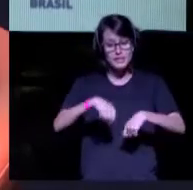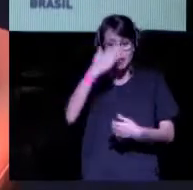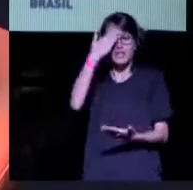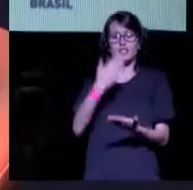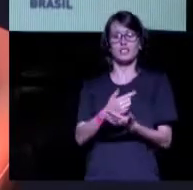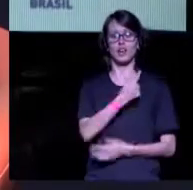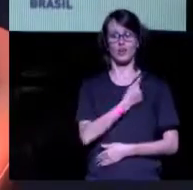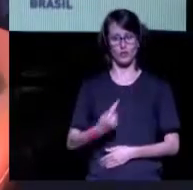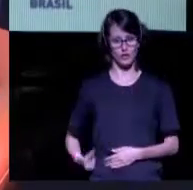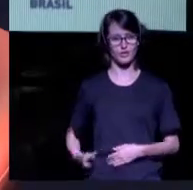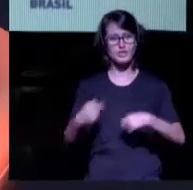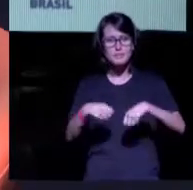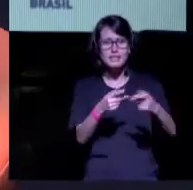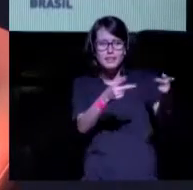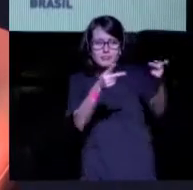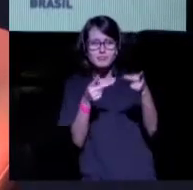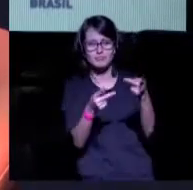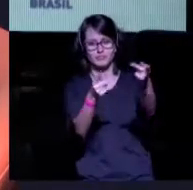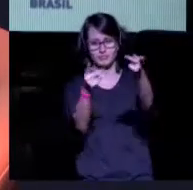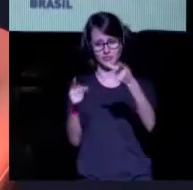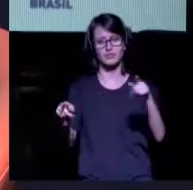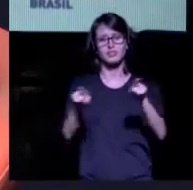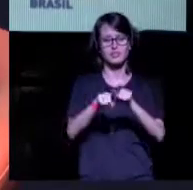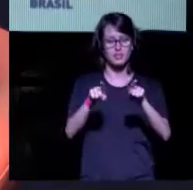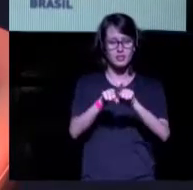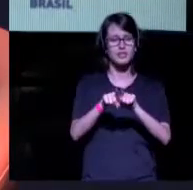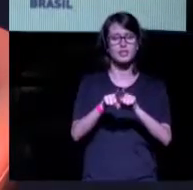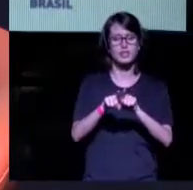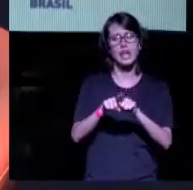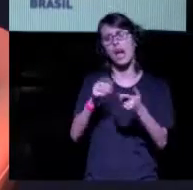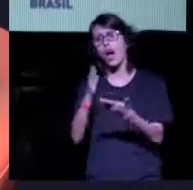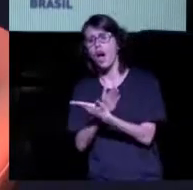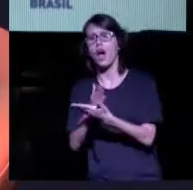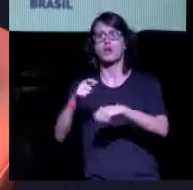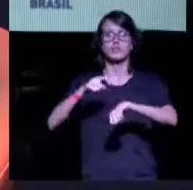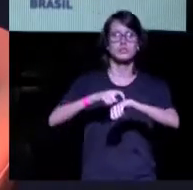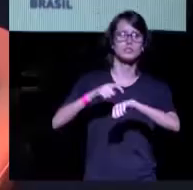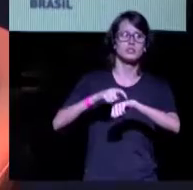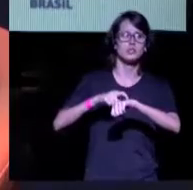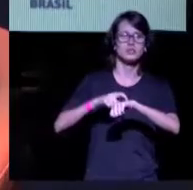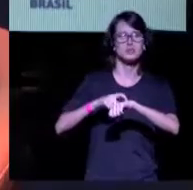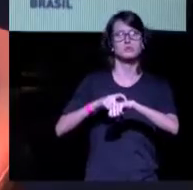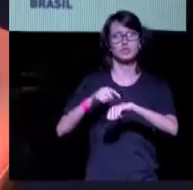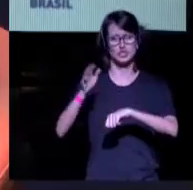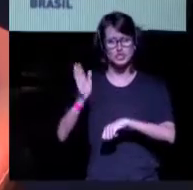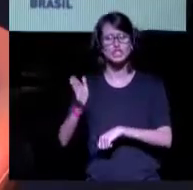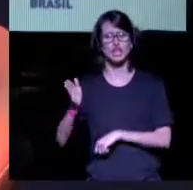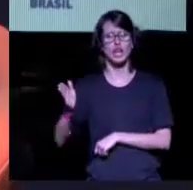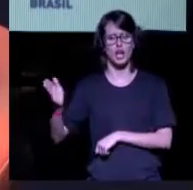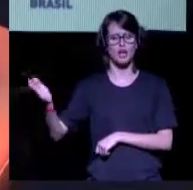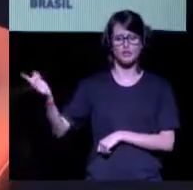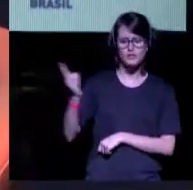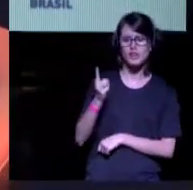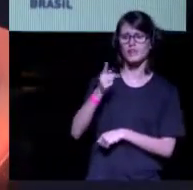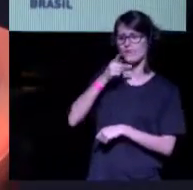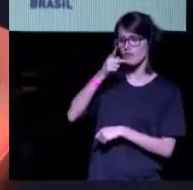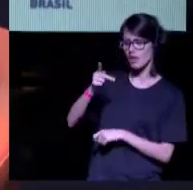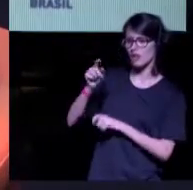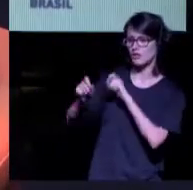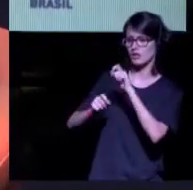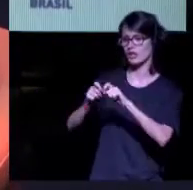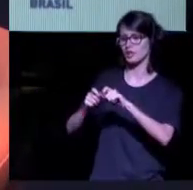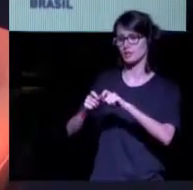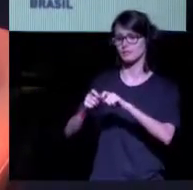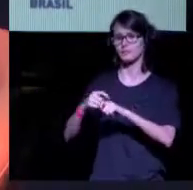em alguns momentos alguns deles vieram aos e falaram para nós que durante as nossas conferências a gente pode ensinar tanto